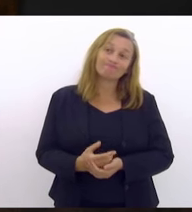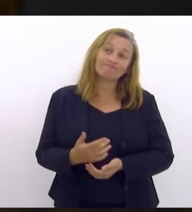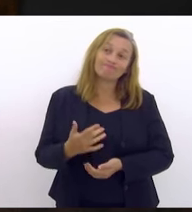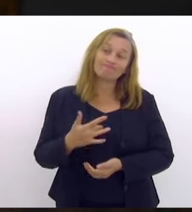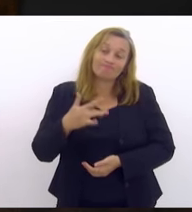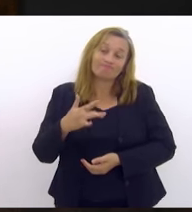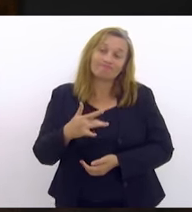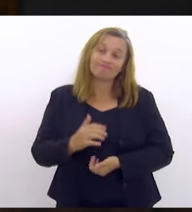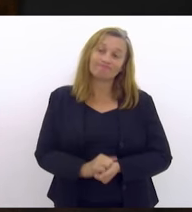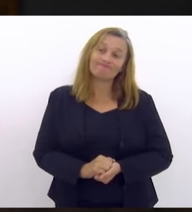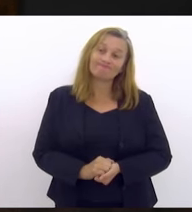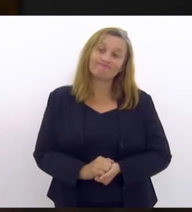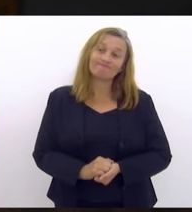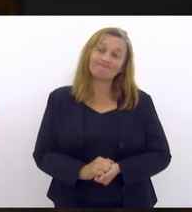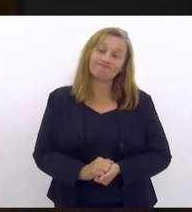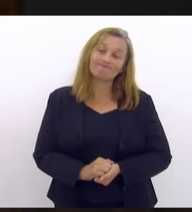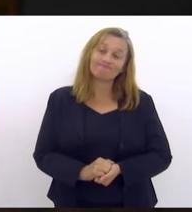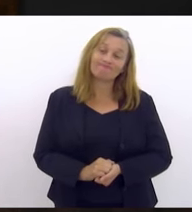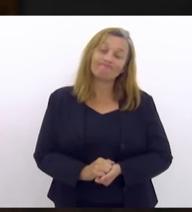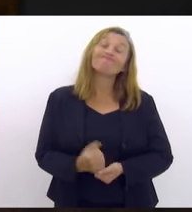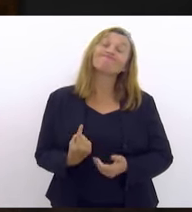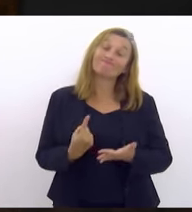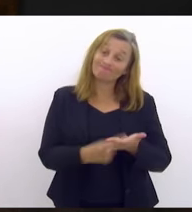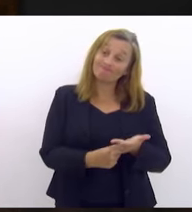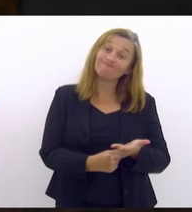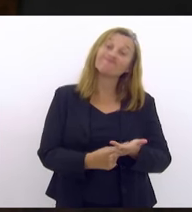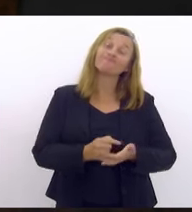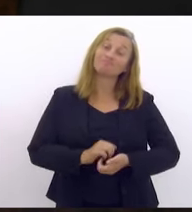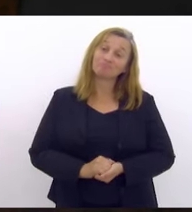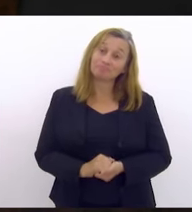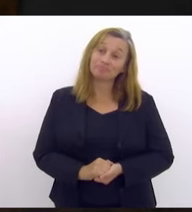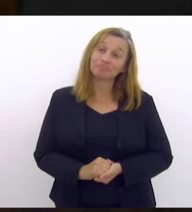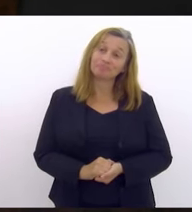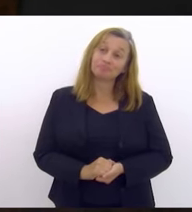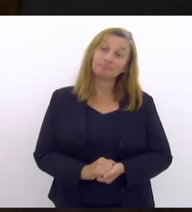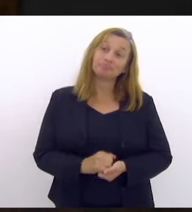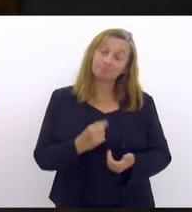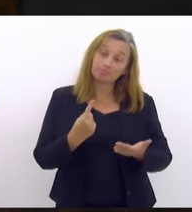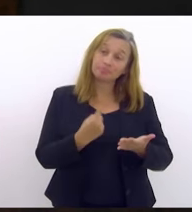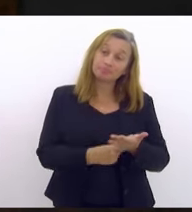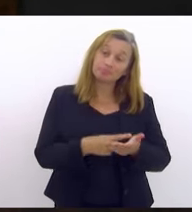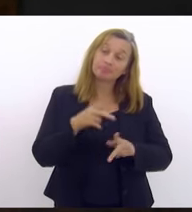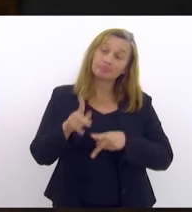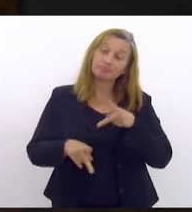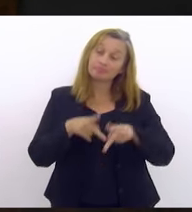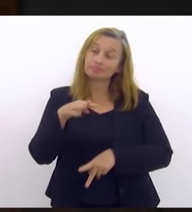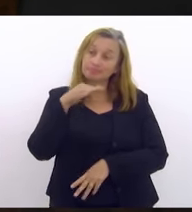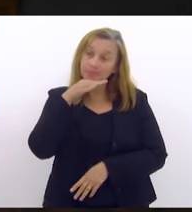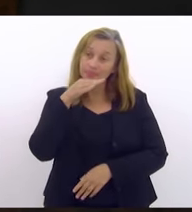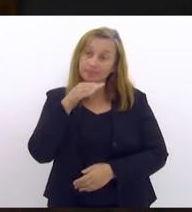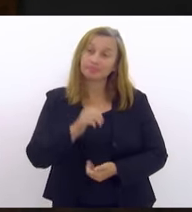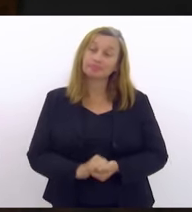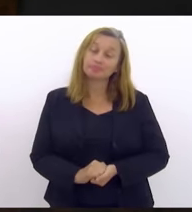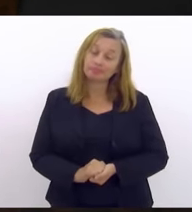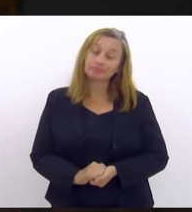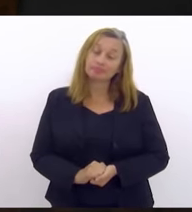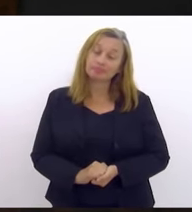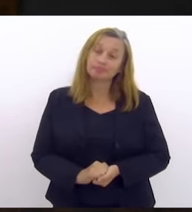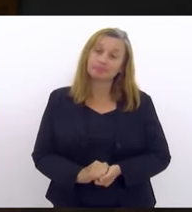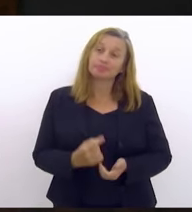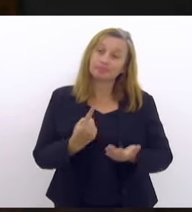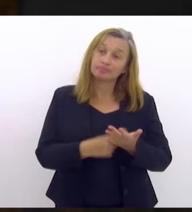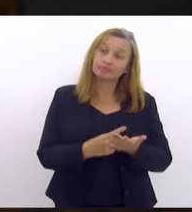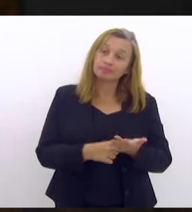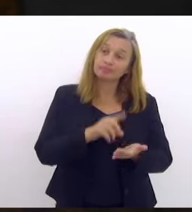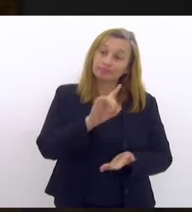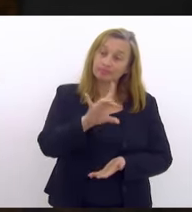demais, que é a questão do compromisso. O compromisso com a população de Mangaratiba. O compromisso com cada